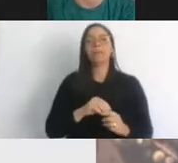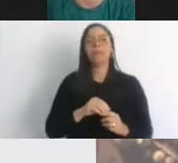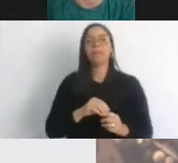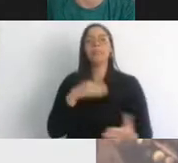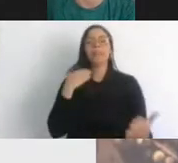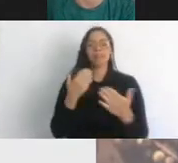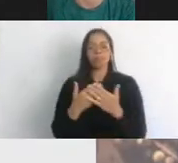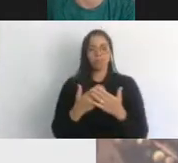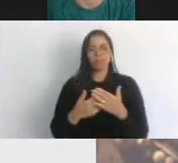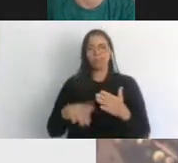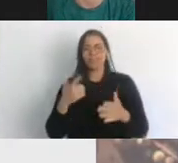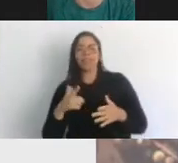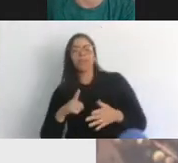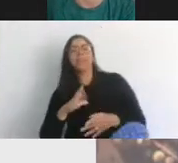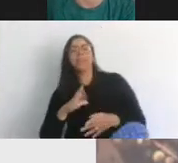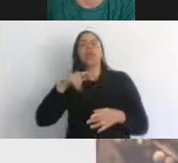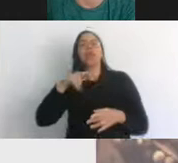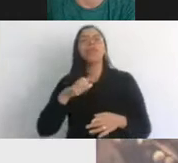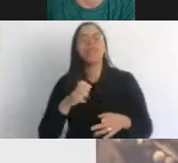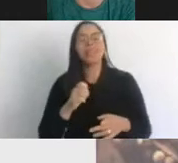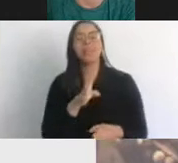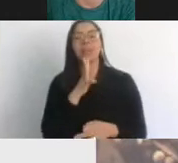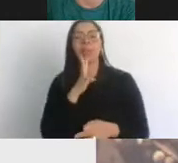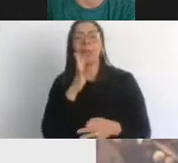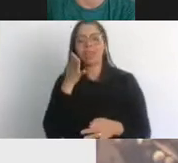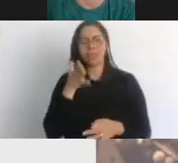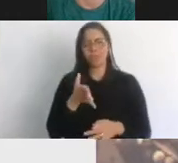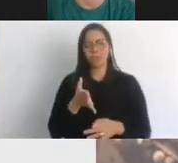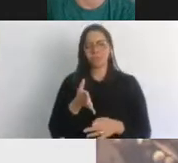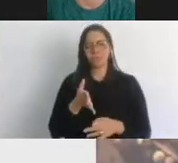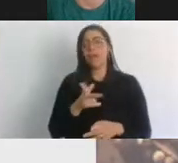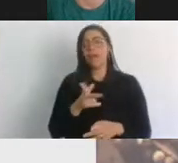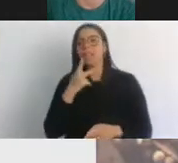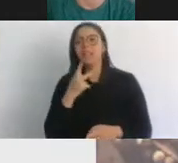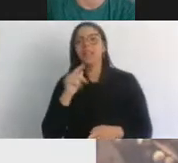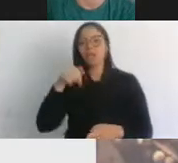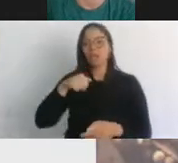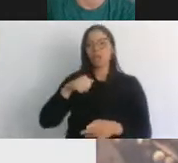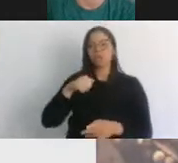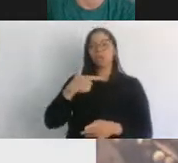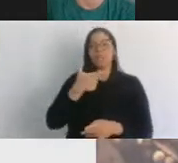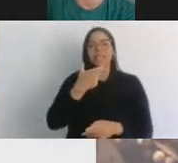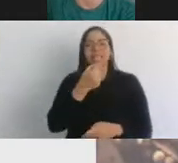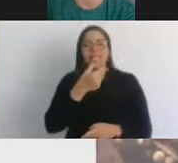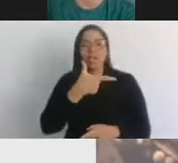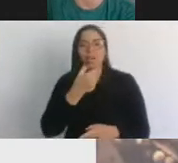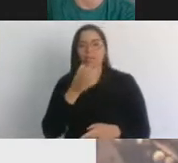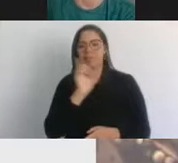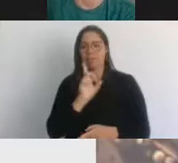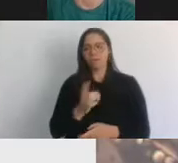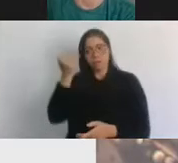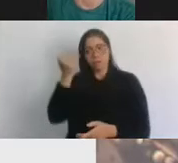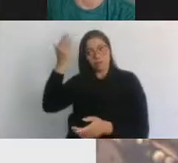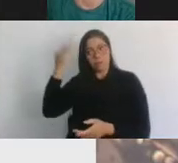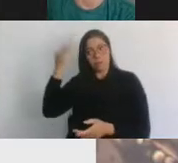tem a configuração que a gente conhece hoje E aí já não está falando do século 20 já estão no século 18 tá não